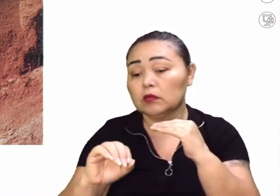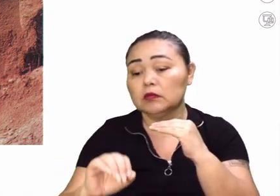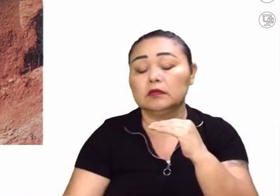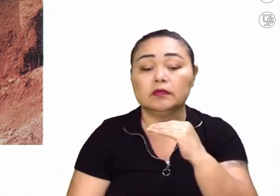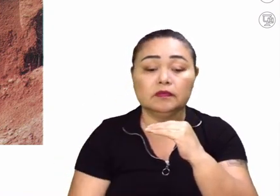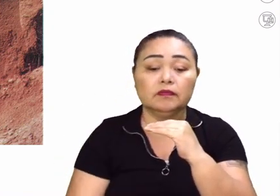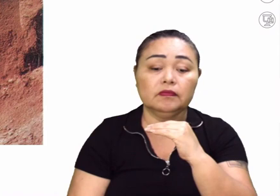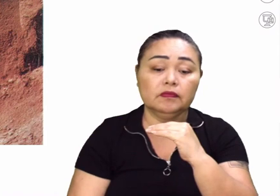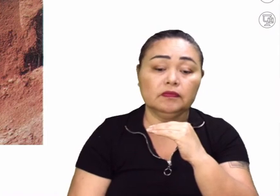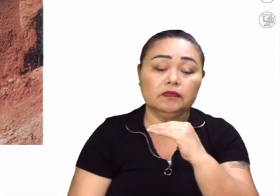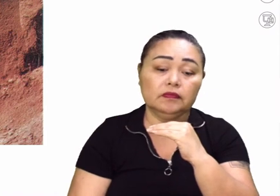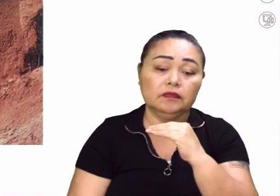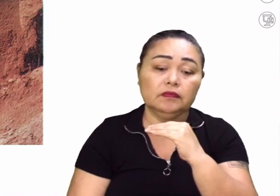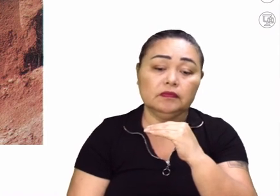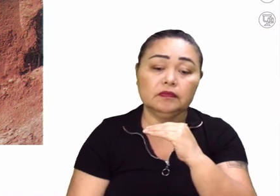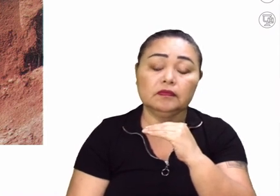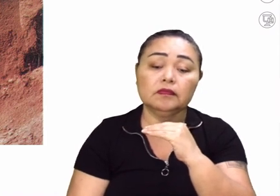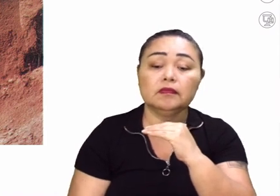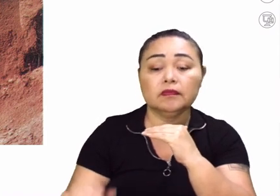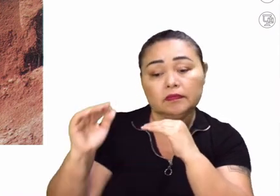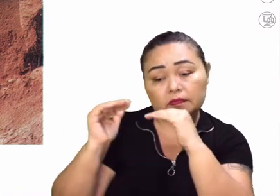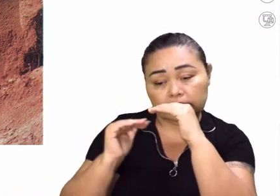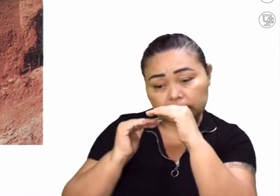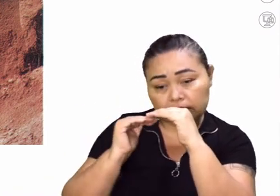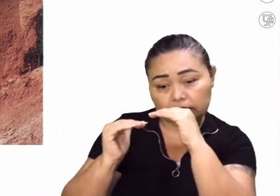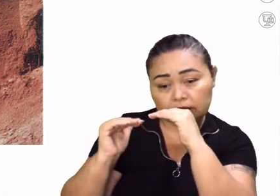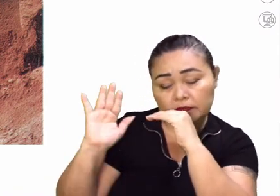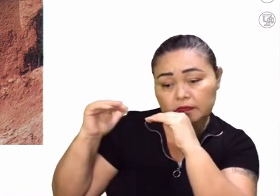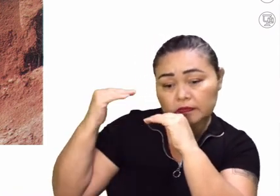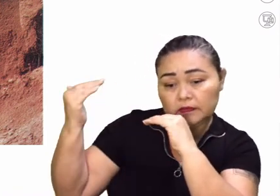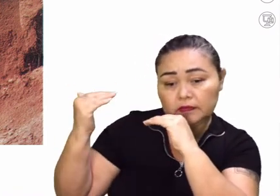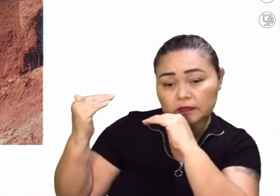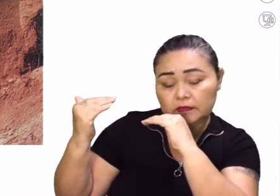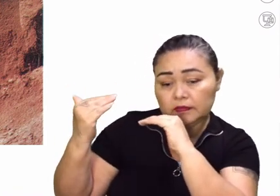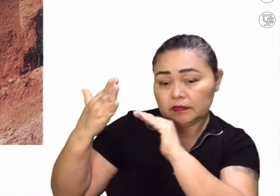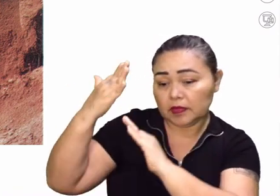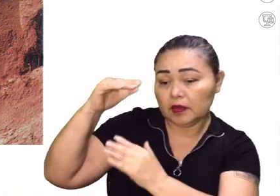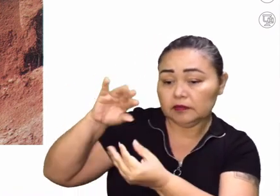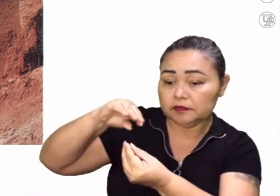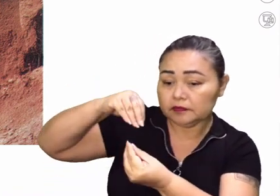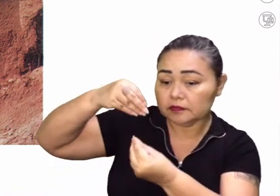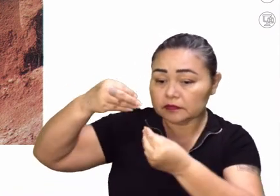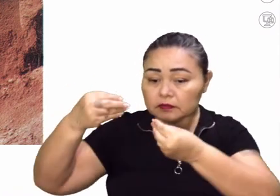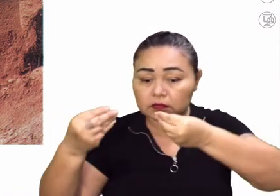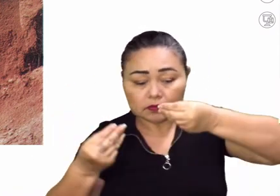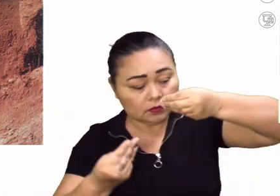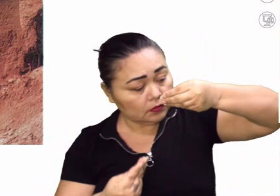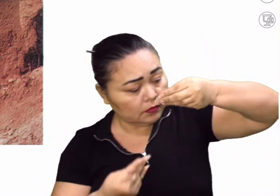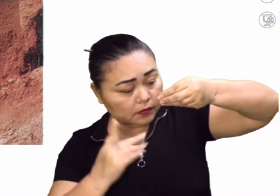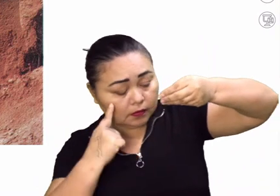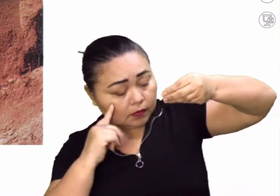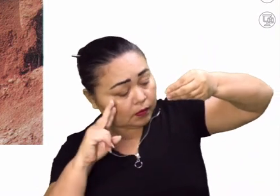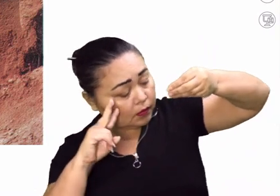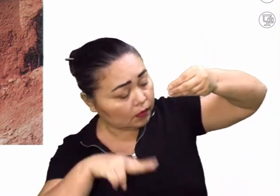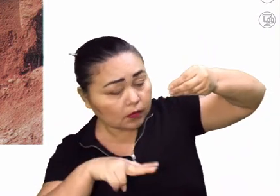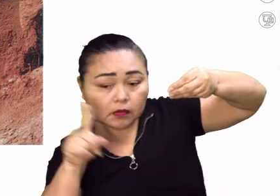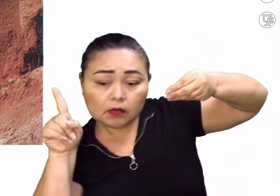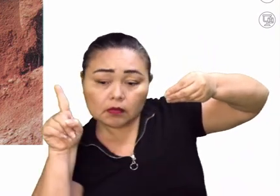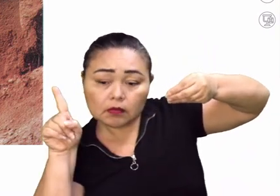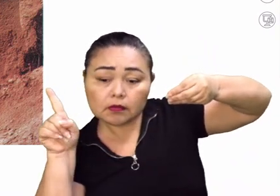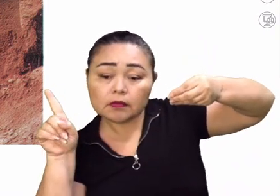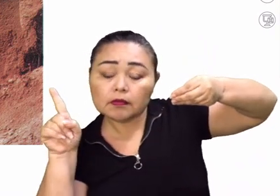né então Aqui é do lado a gente tem um recorte para gente ver essa formação de solo não é isso